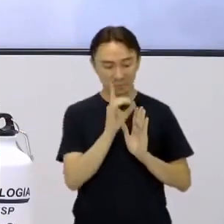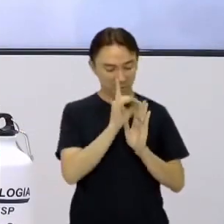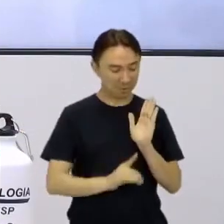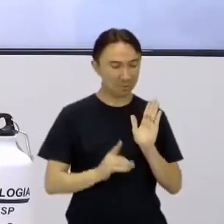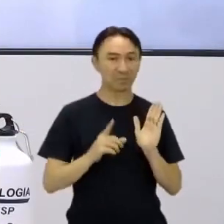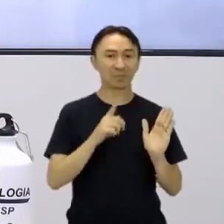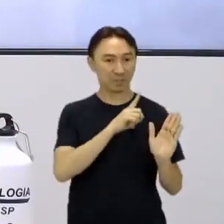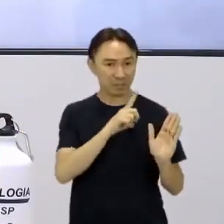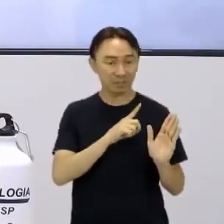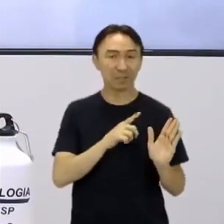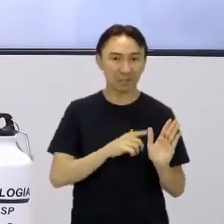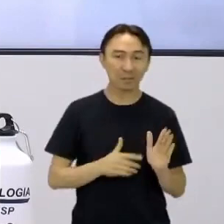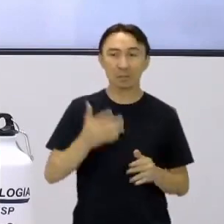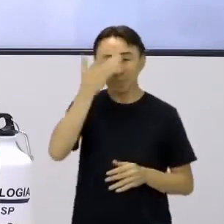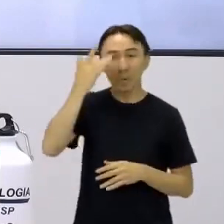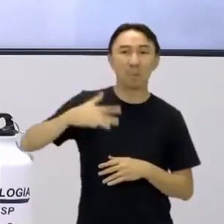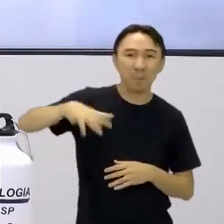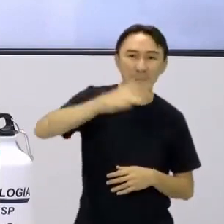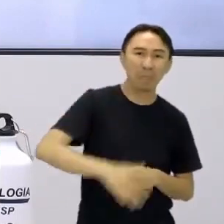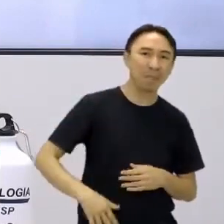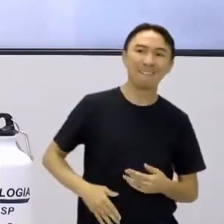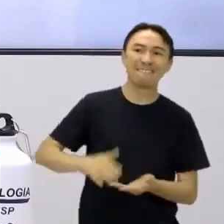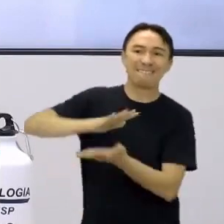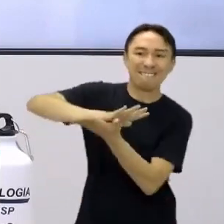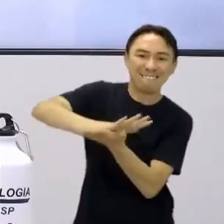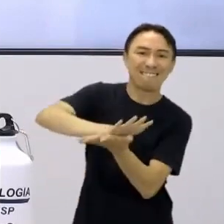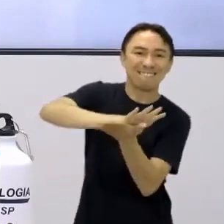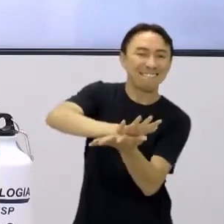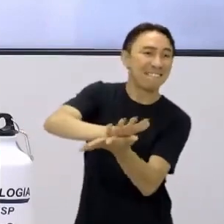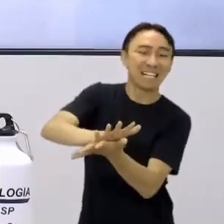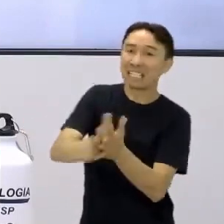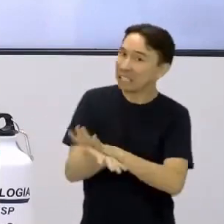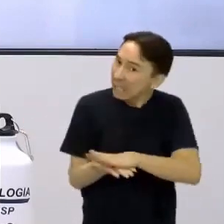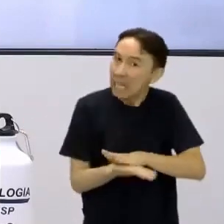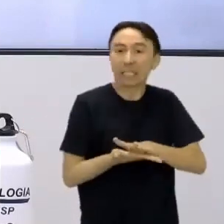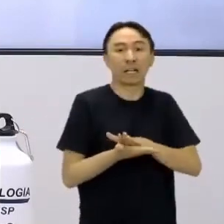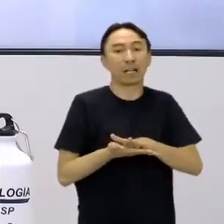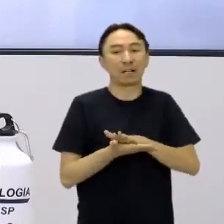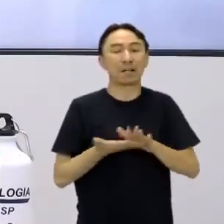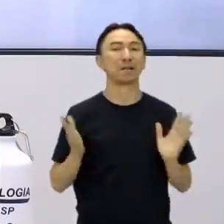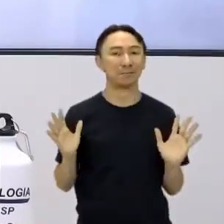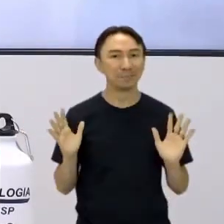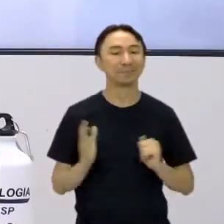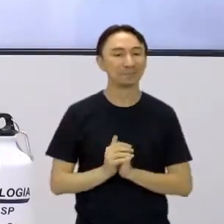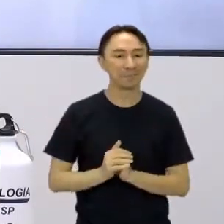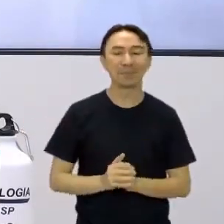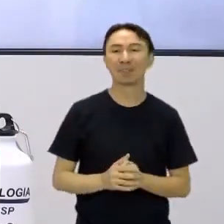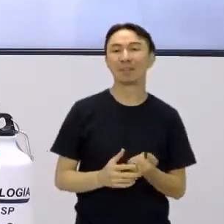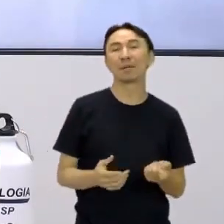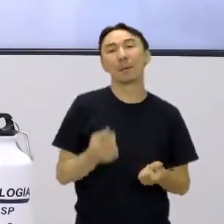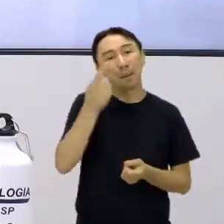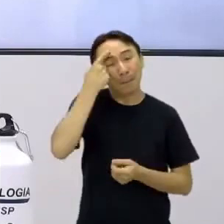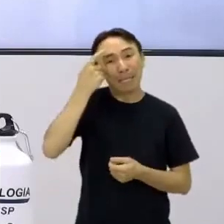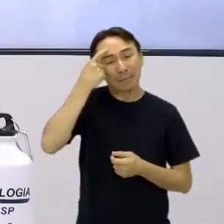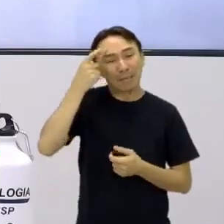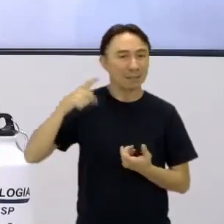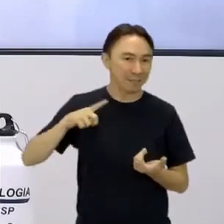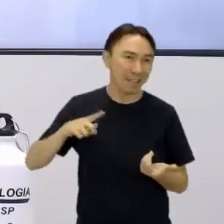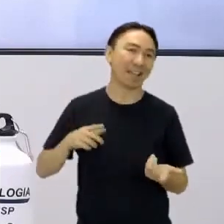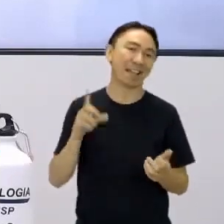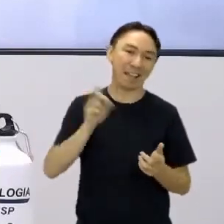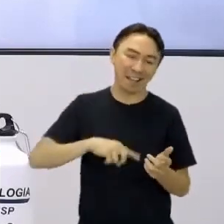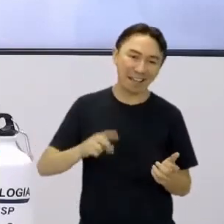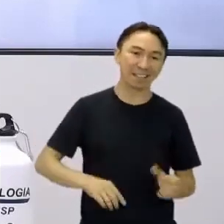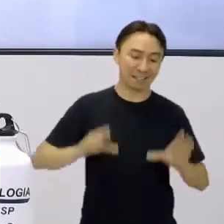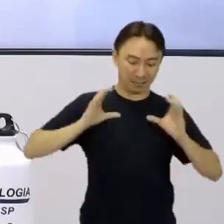ou machucar outras pessoas. Então, quando a gente pensa nessa cidadania, ela tem a ver com o fato de que a gente vive em sociedade,